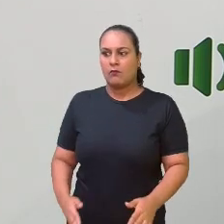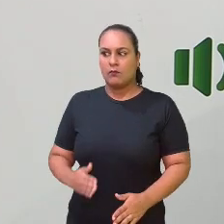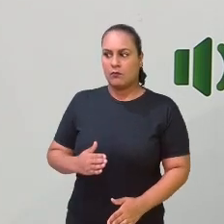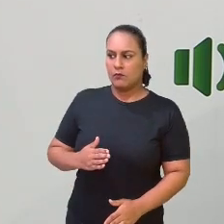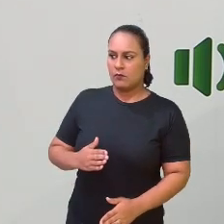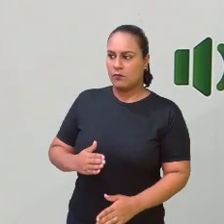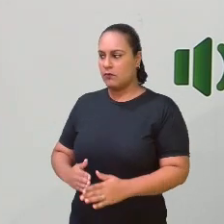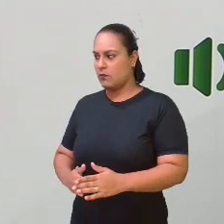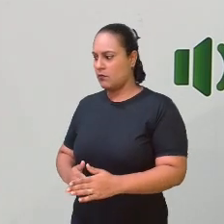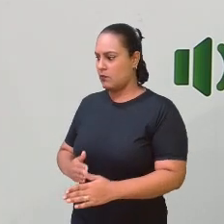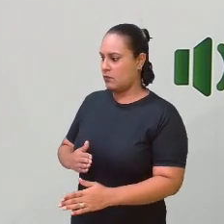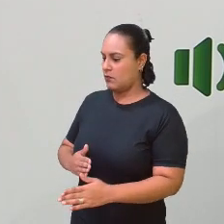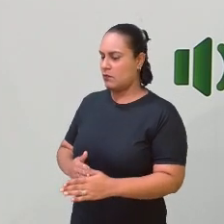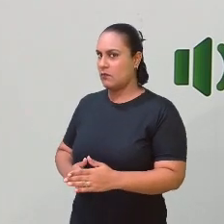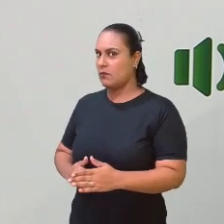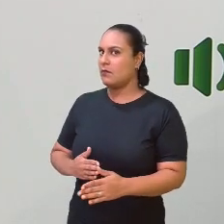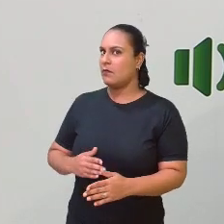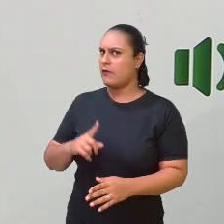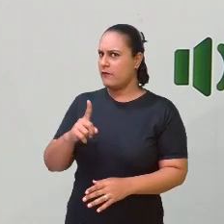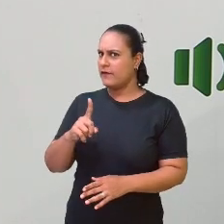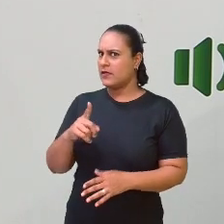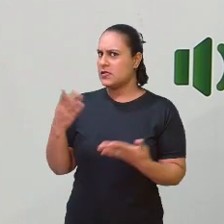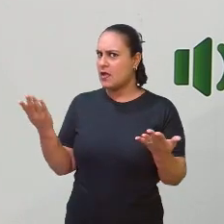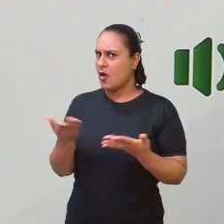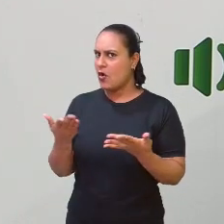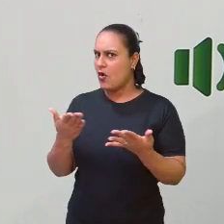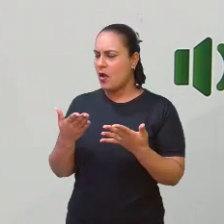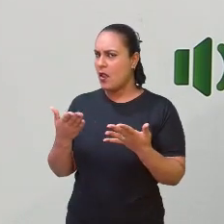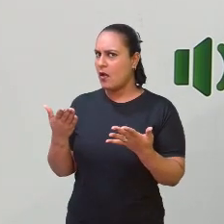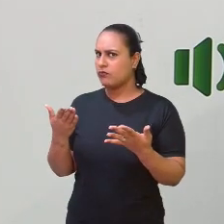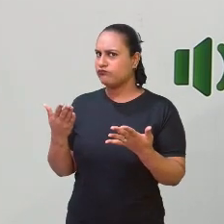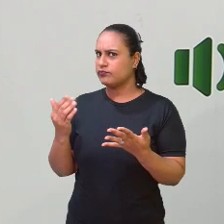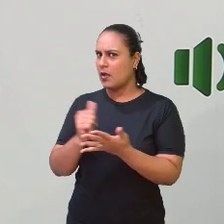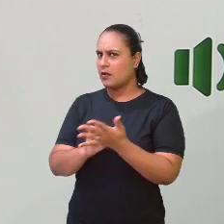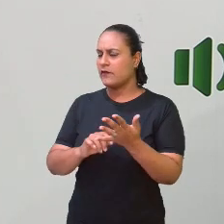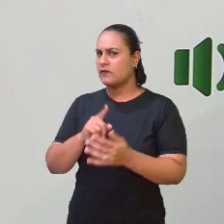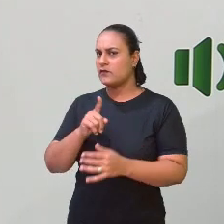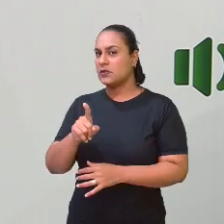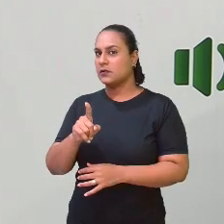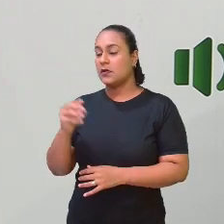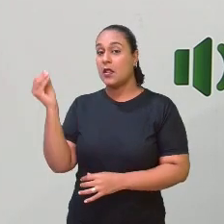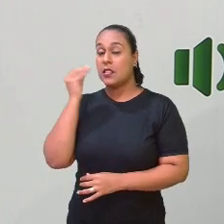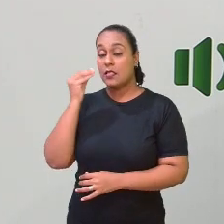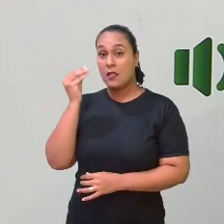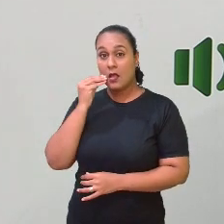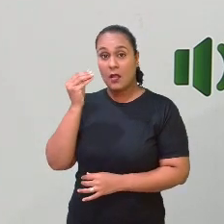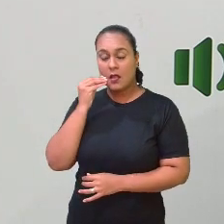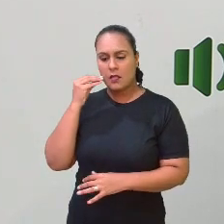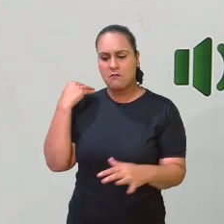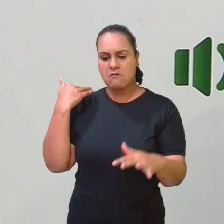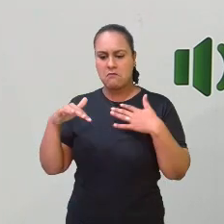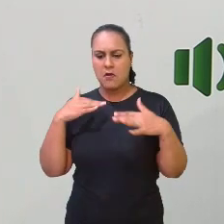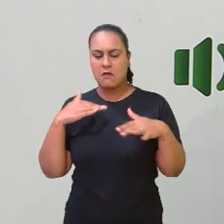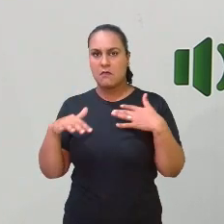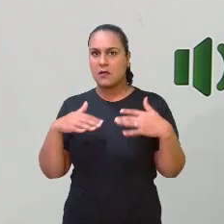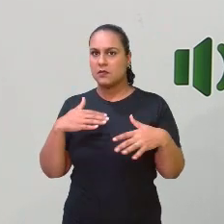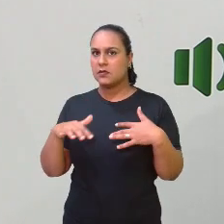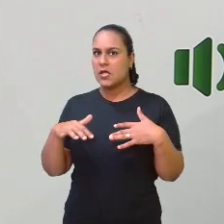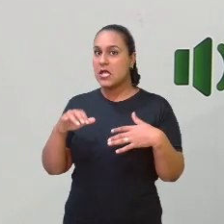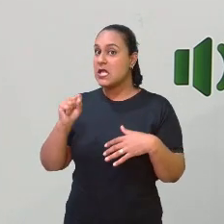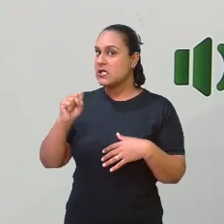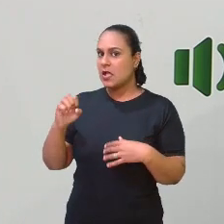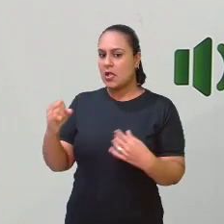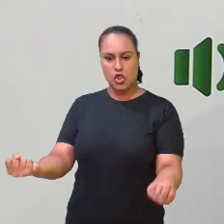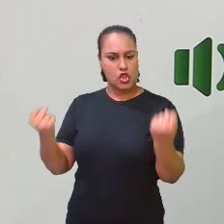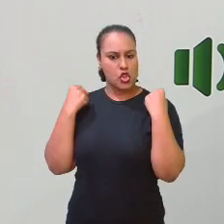robô. Eu já vou fazer esse exercício com você. Você que está em casa agora. Tenta se movimentar sem